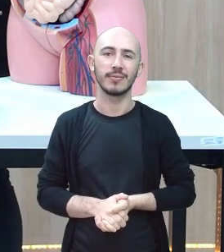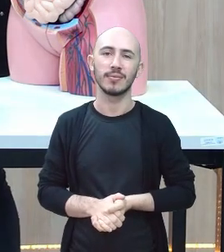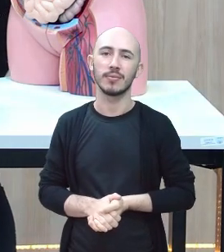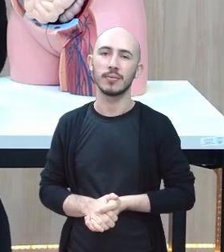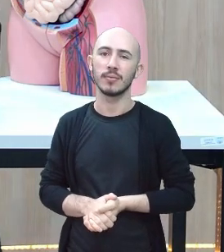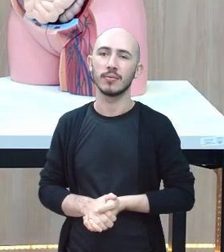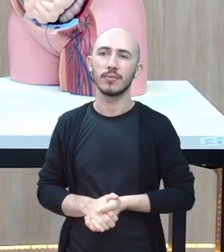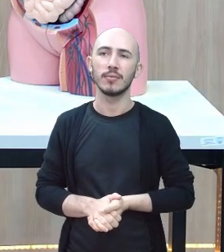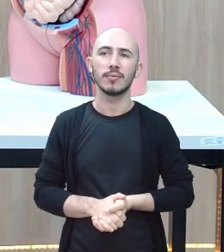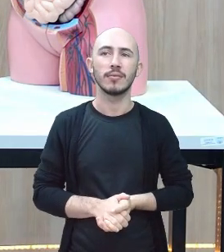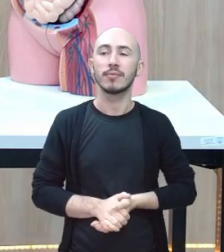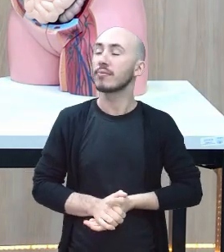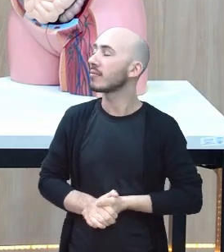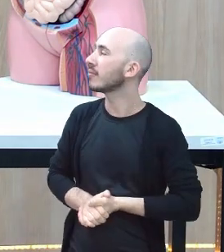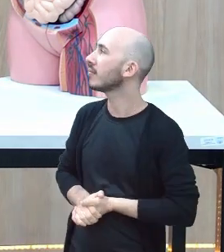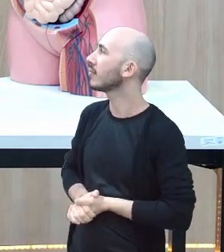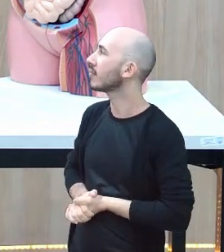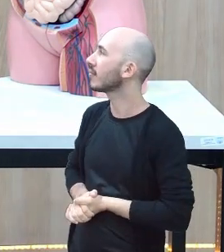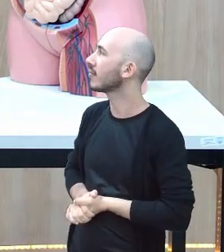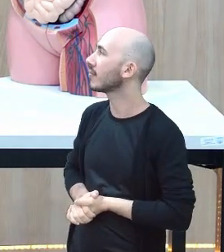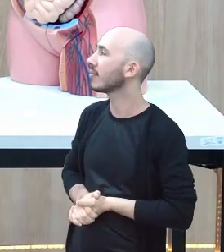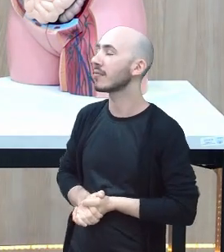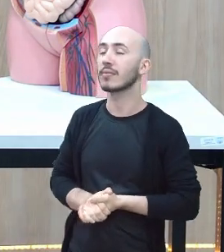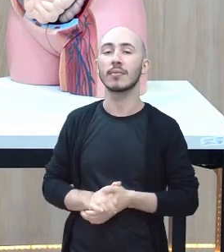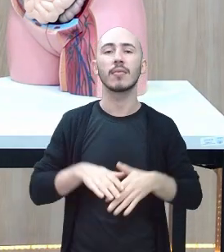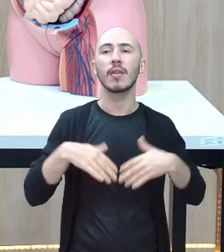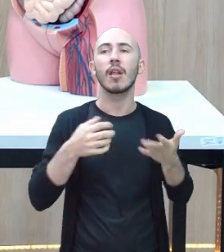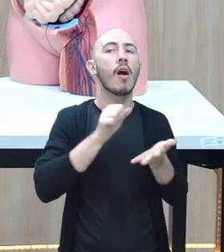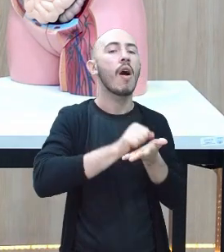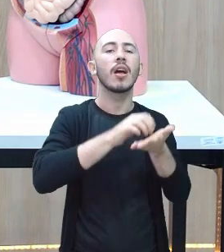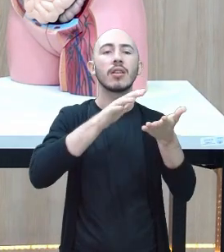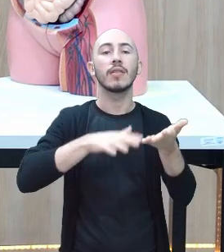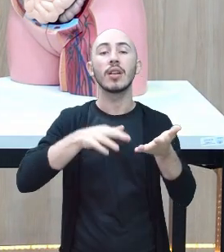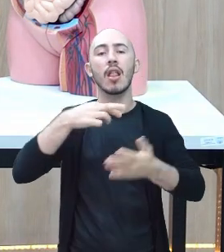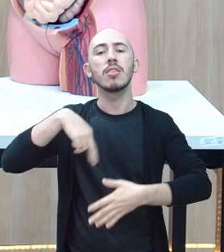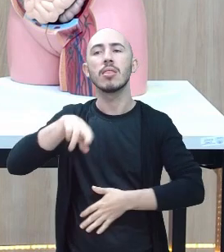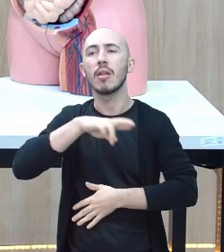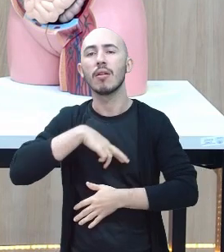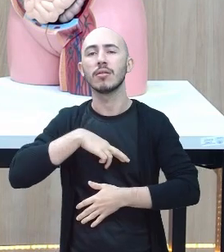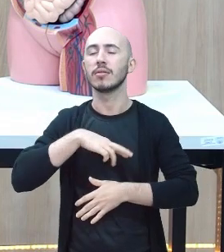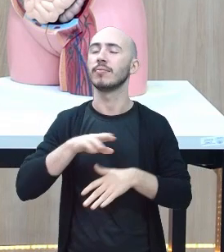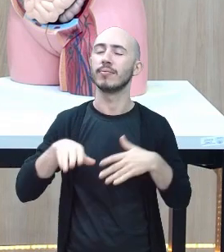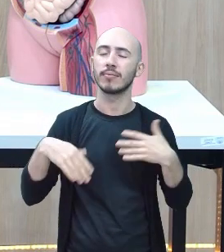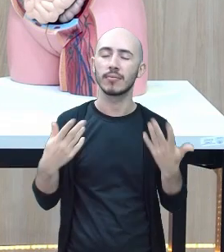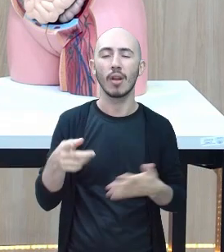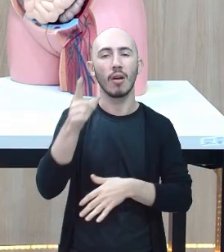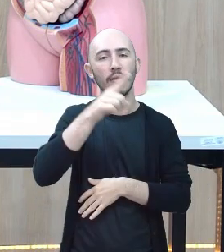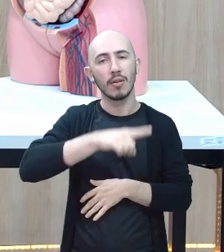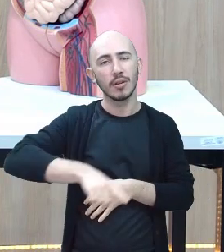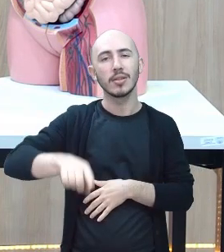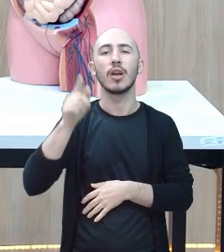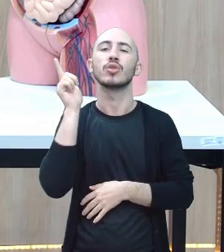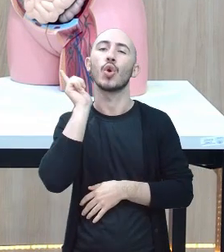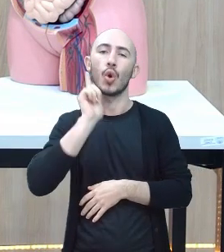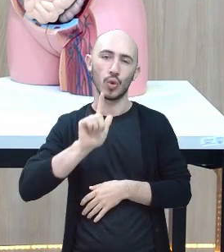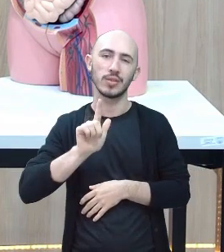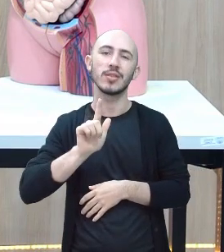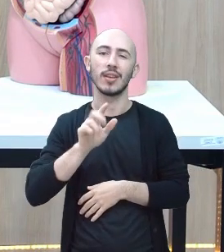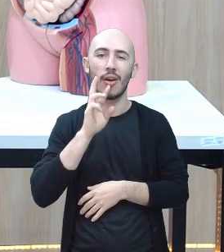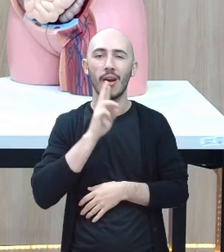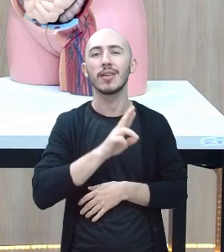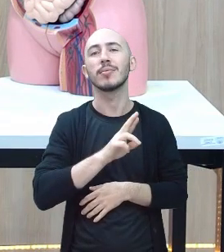E aqui, pessoal, vamos ver as nossas atividades. Com certeza, vocês conseguiram fazer